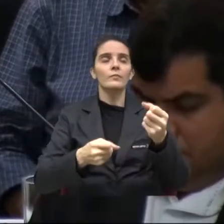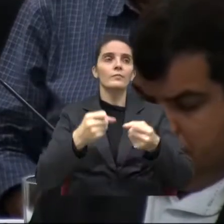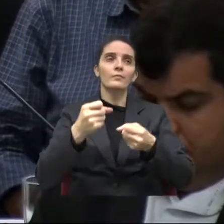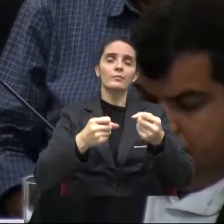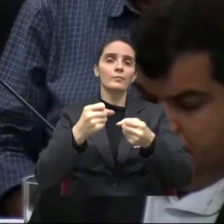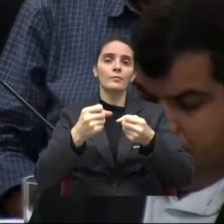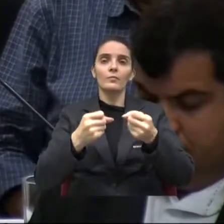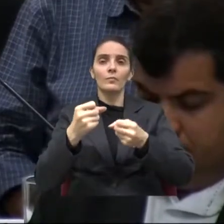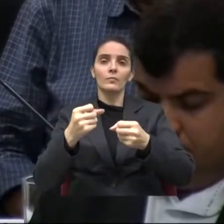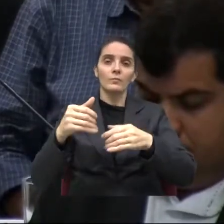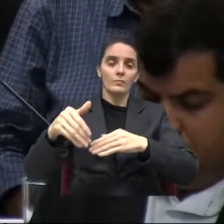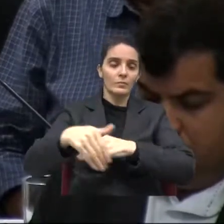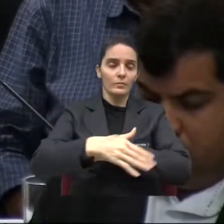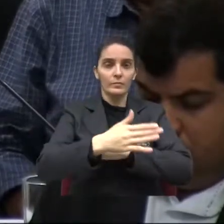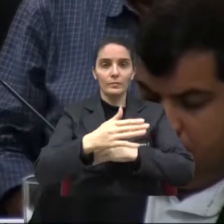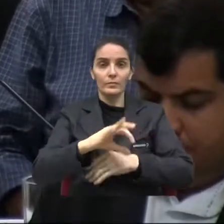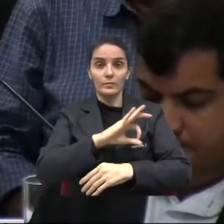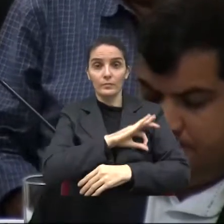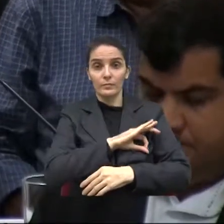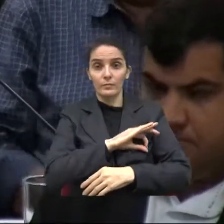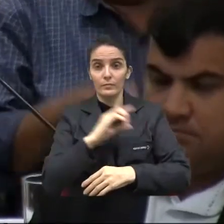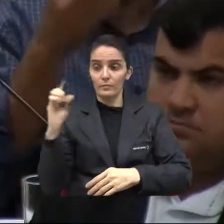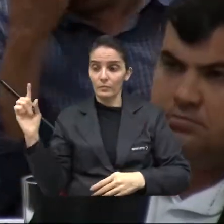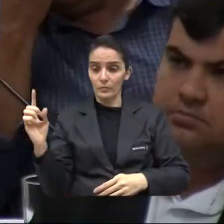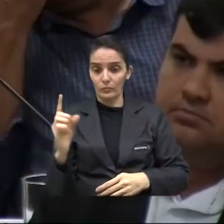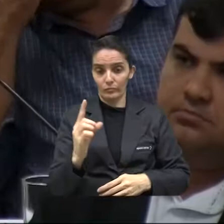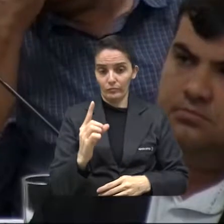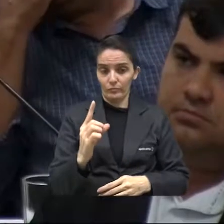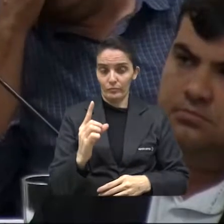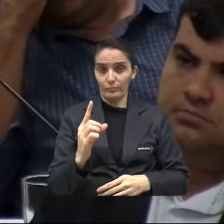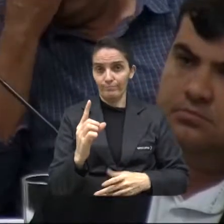tirou e sai lá para levar. E se você for pego,